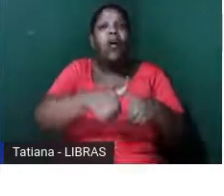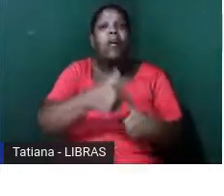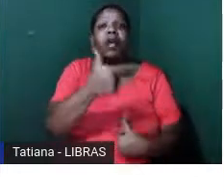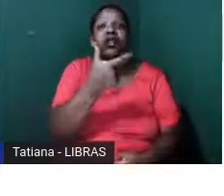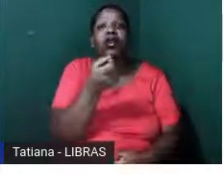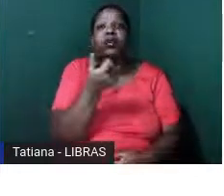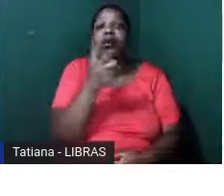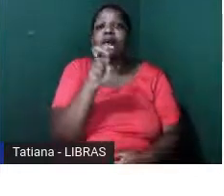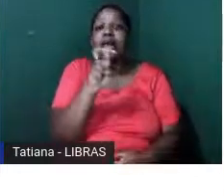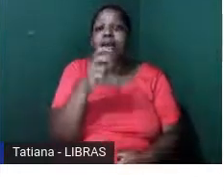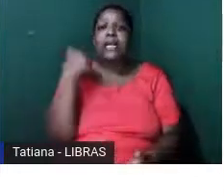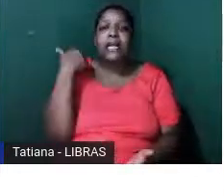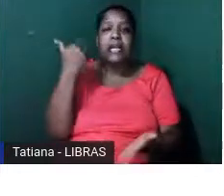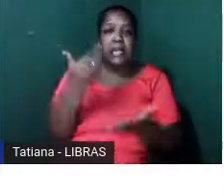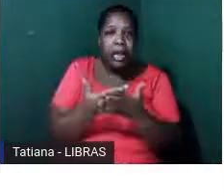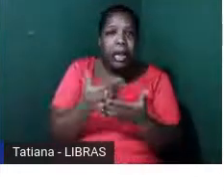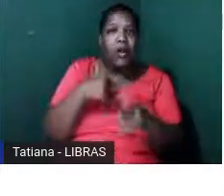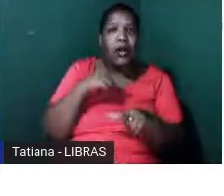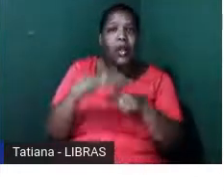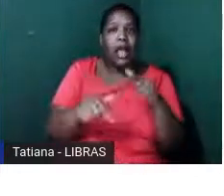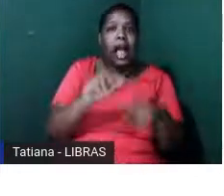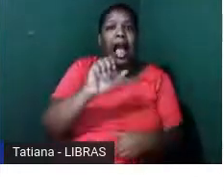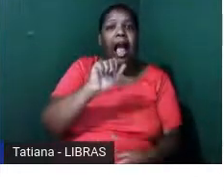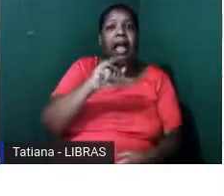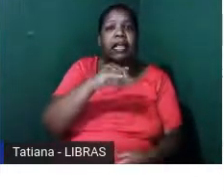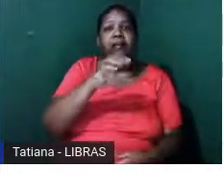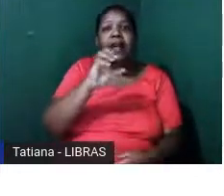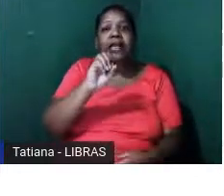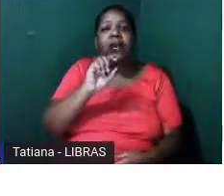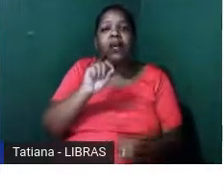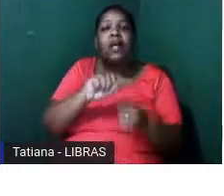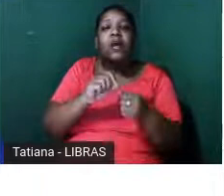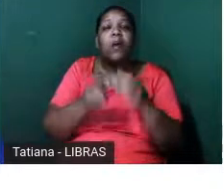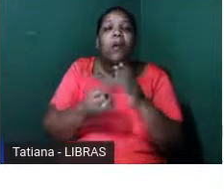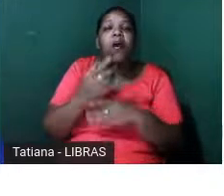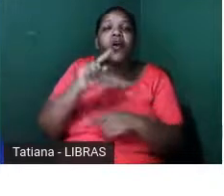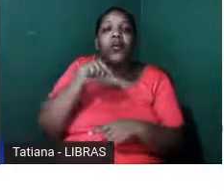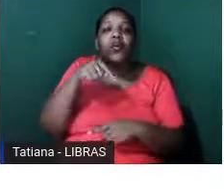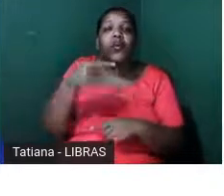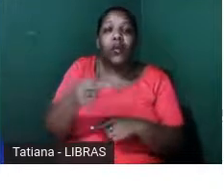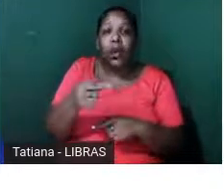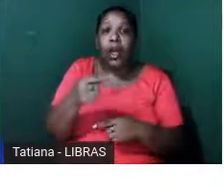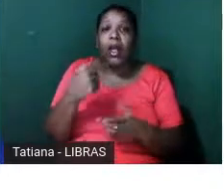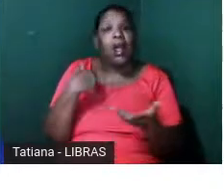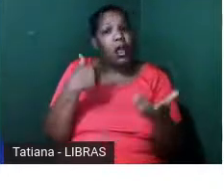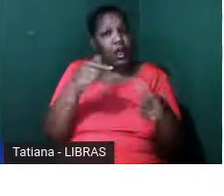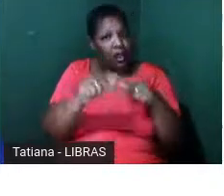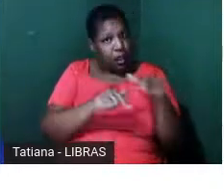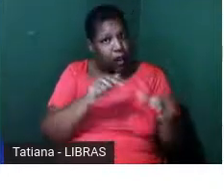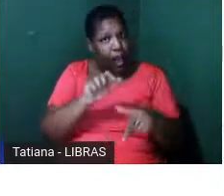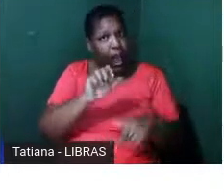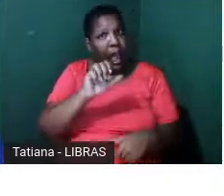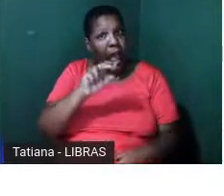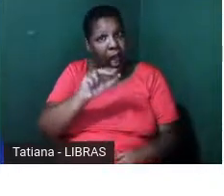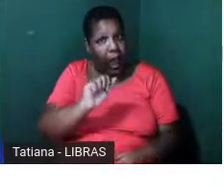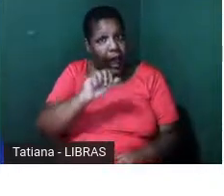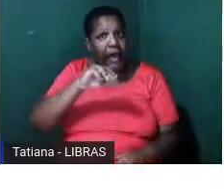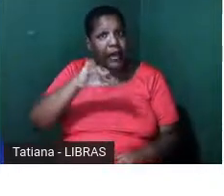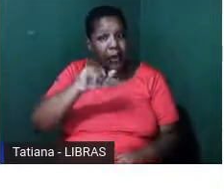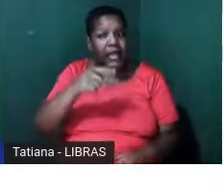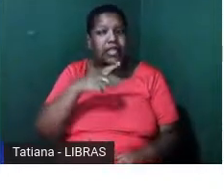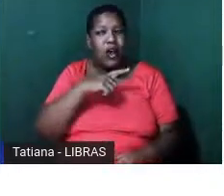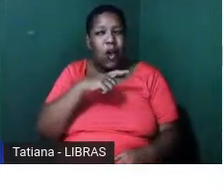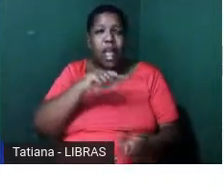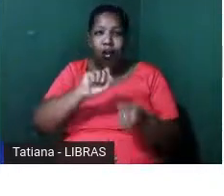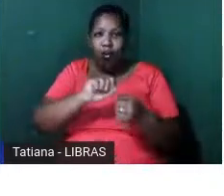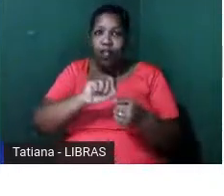desde então o trabalho com animação e pós-produção hoje além desses trabalhos de animação como havia saído elas em